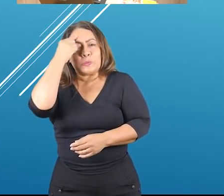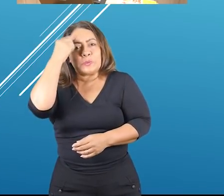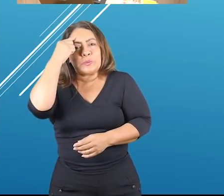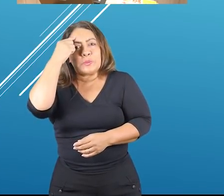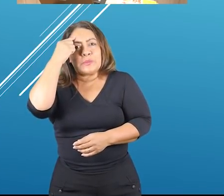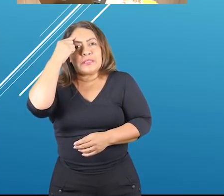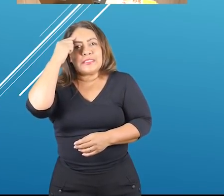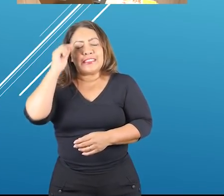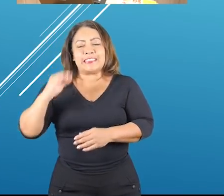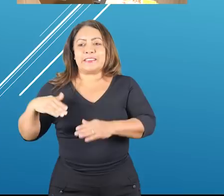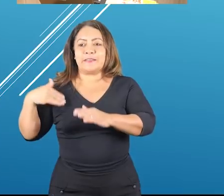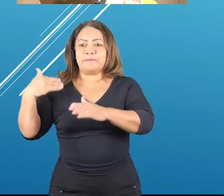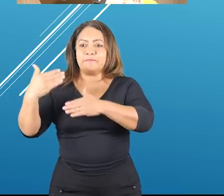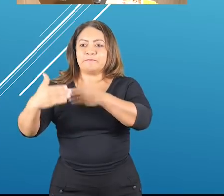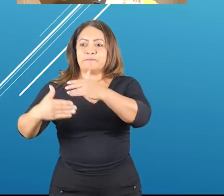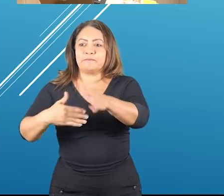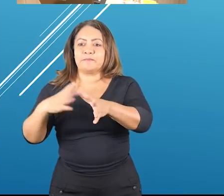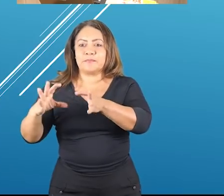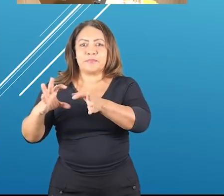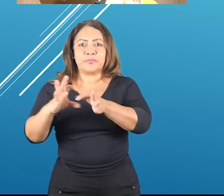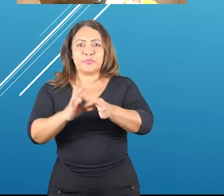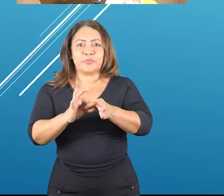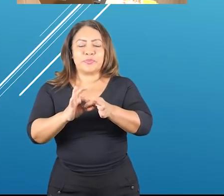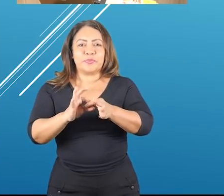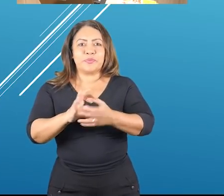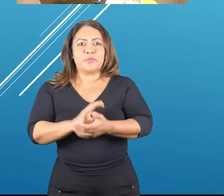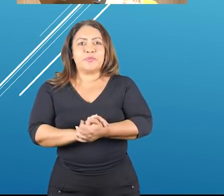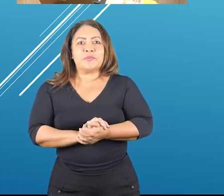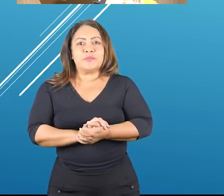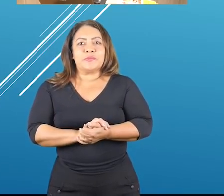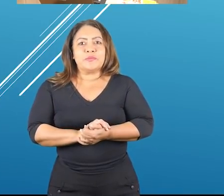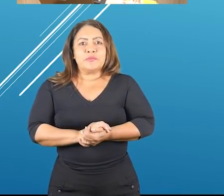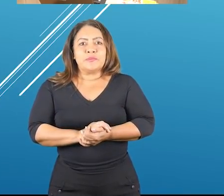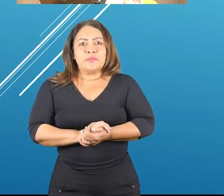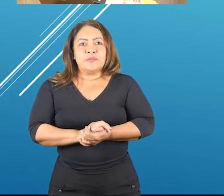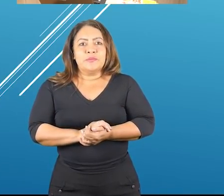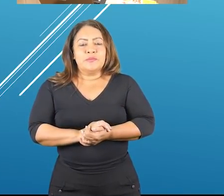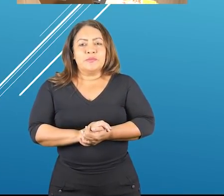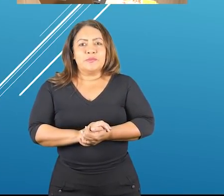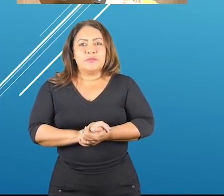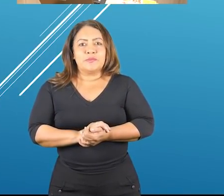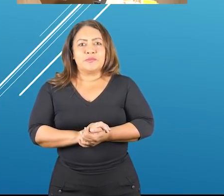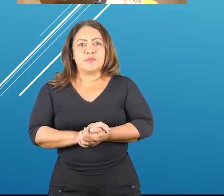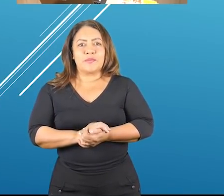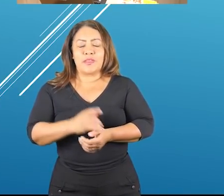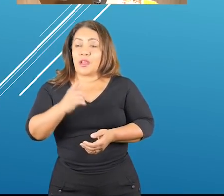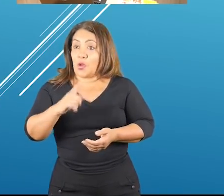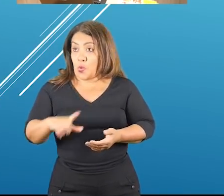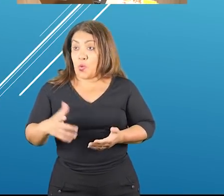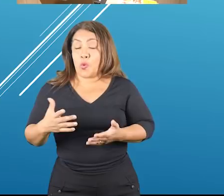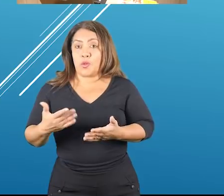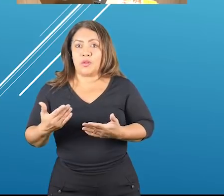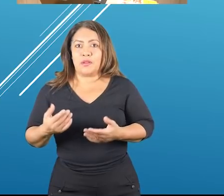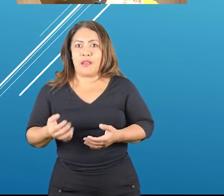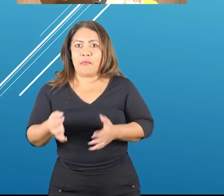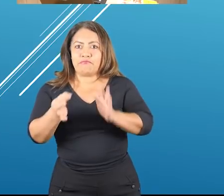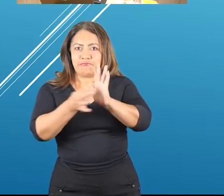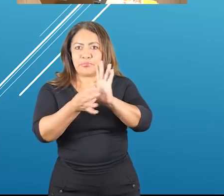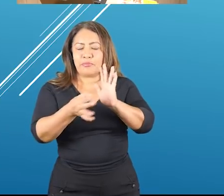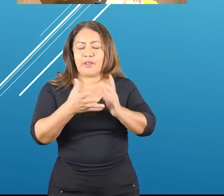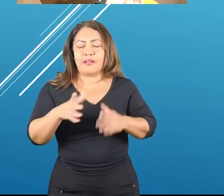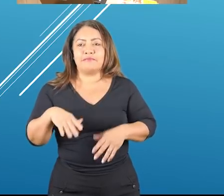ações seguras, reais e afetivas para fortalecer o vínculo com a criança e sua família. Outra